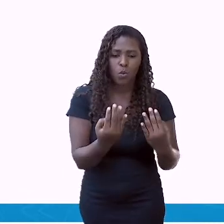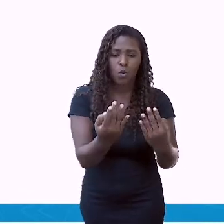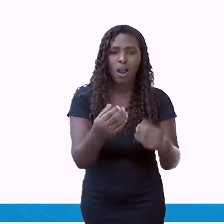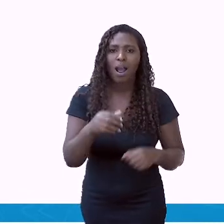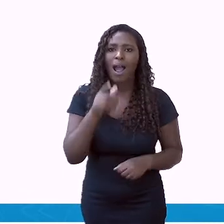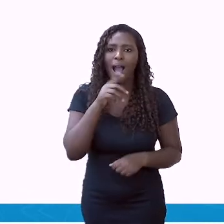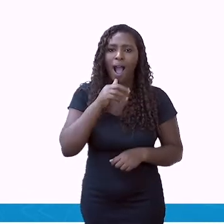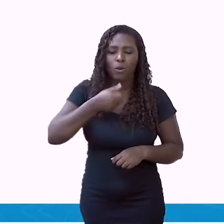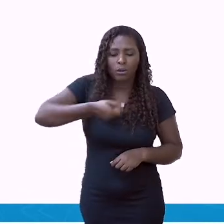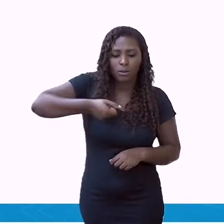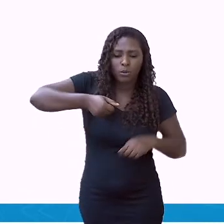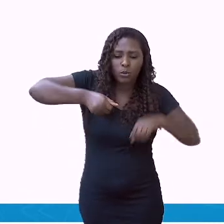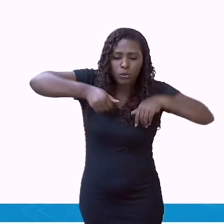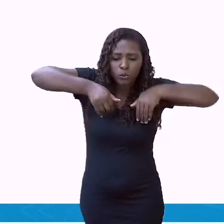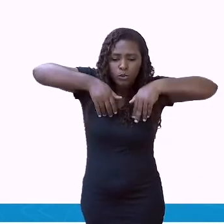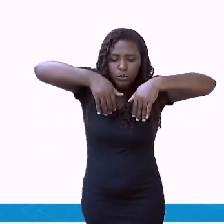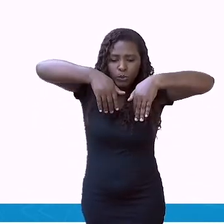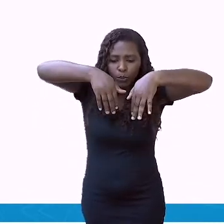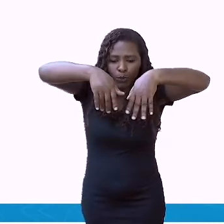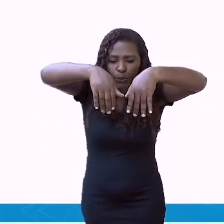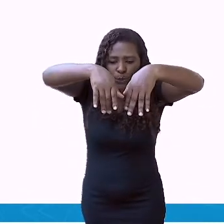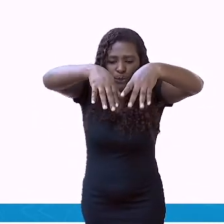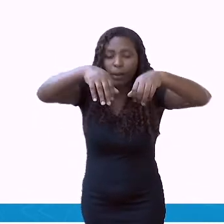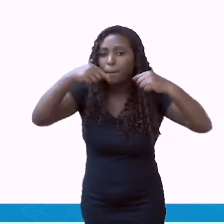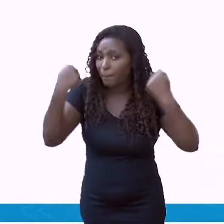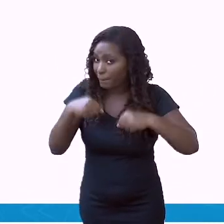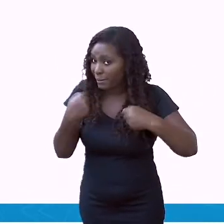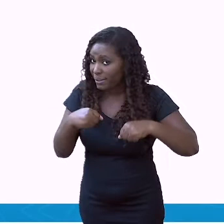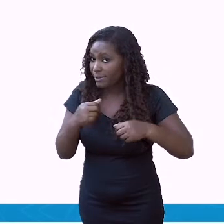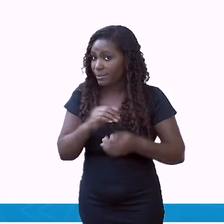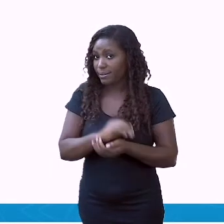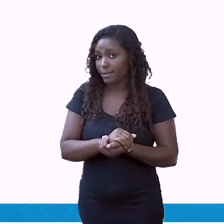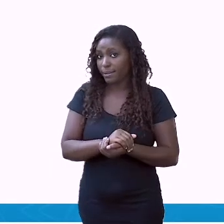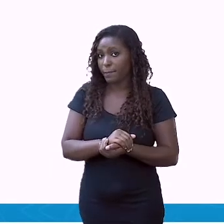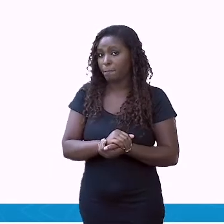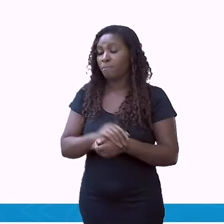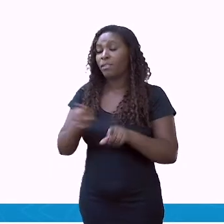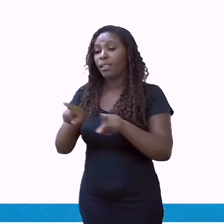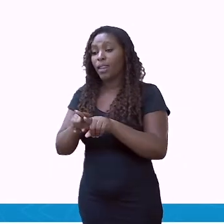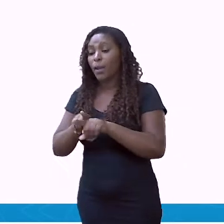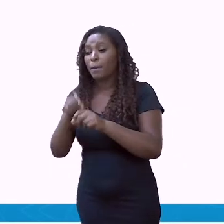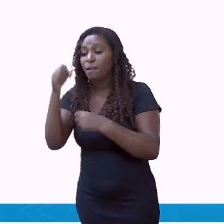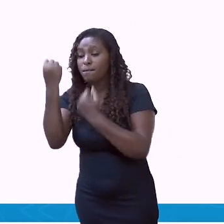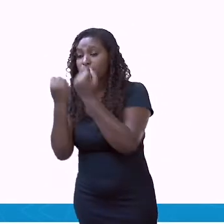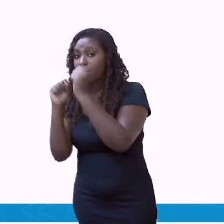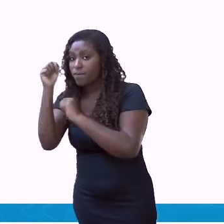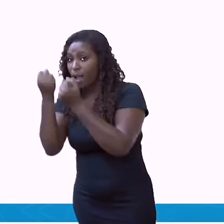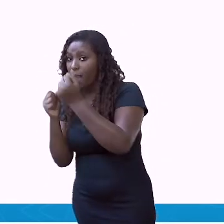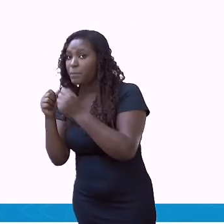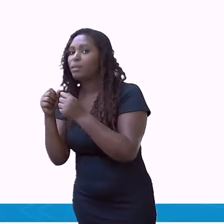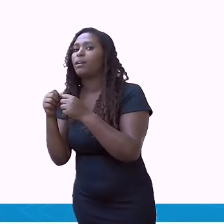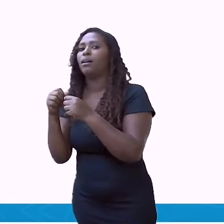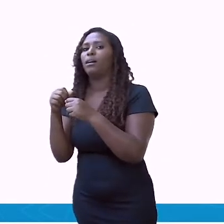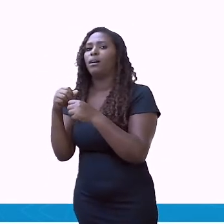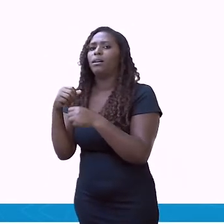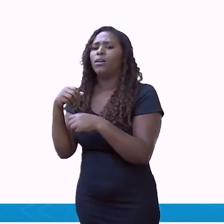disse, as nossas indústrias têm funcionado 24 horas por dia. E esse consumo é